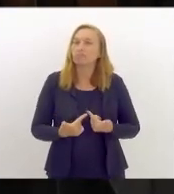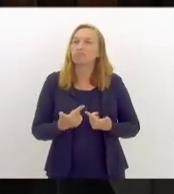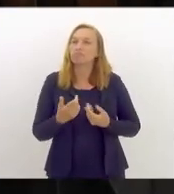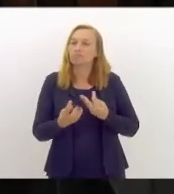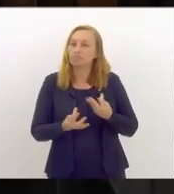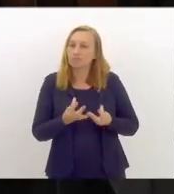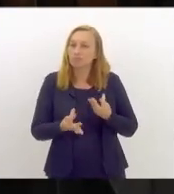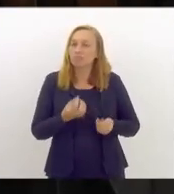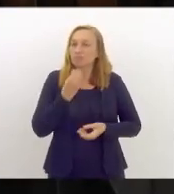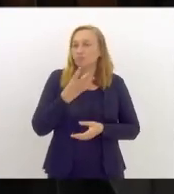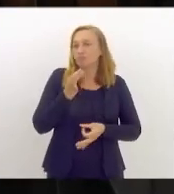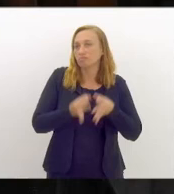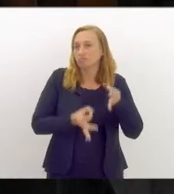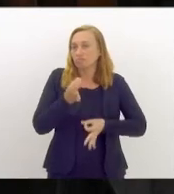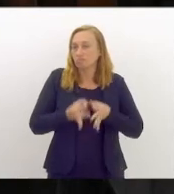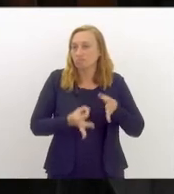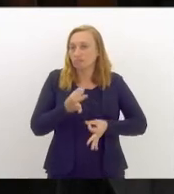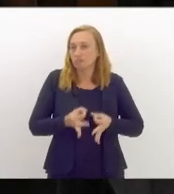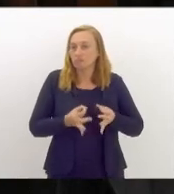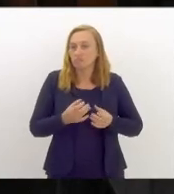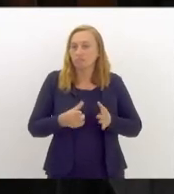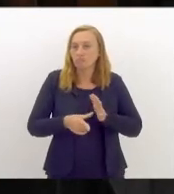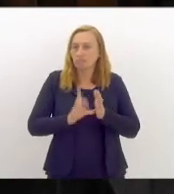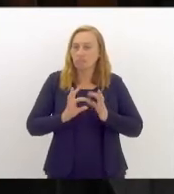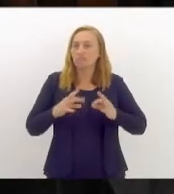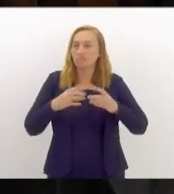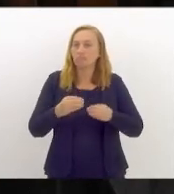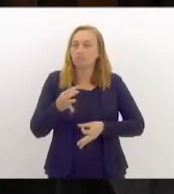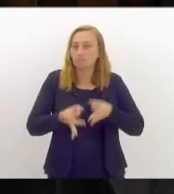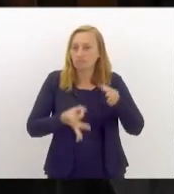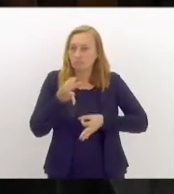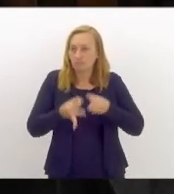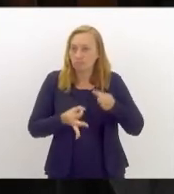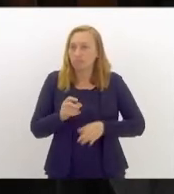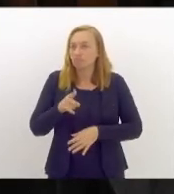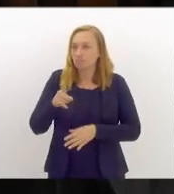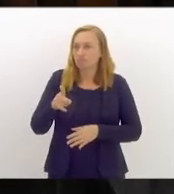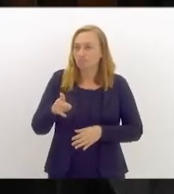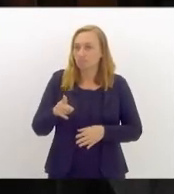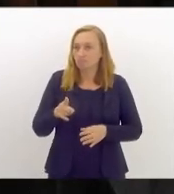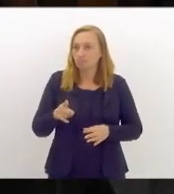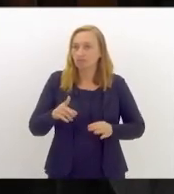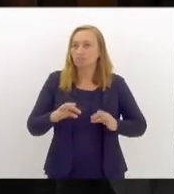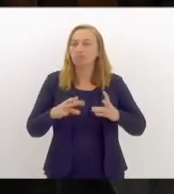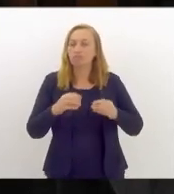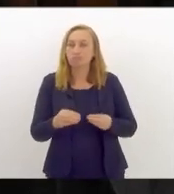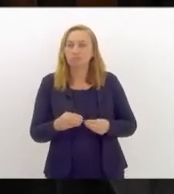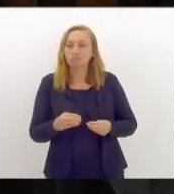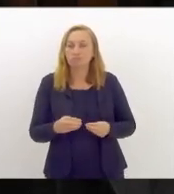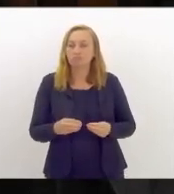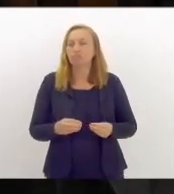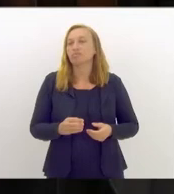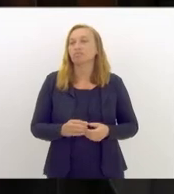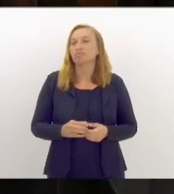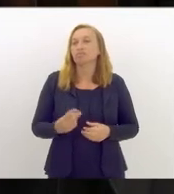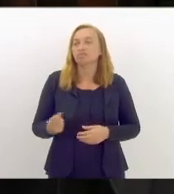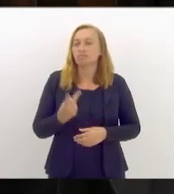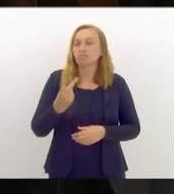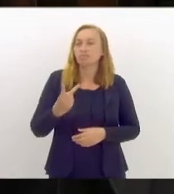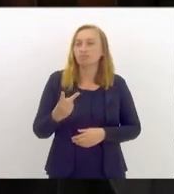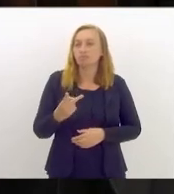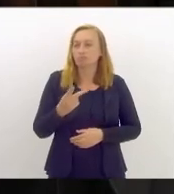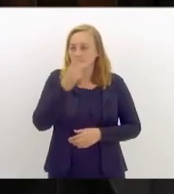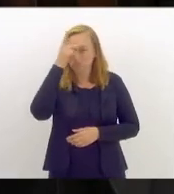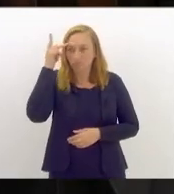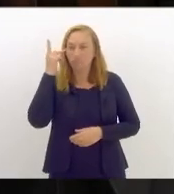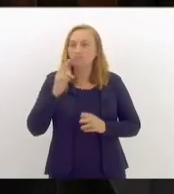O Bom Juiz é antes de mais nada um justo você além de todos os predicados pessoais de ser